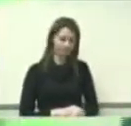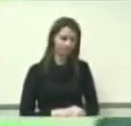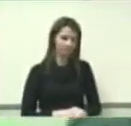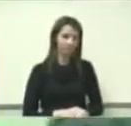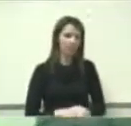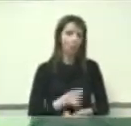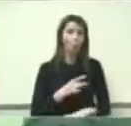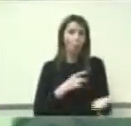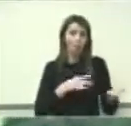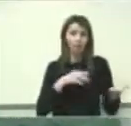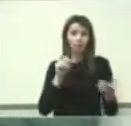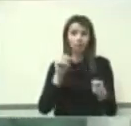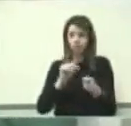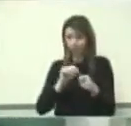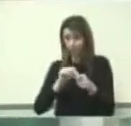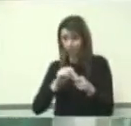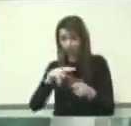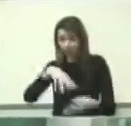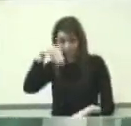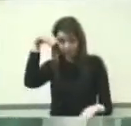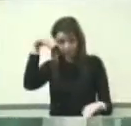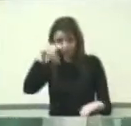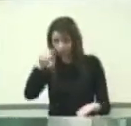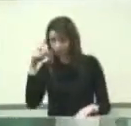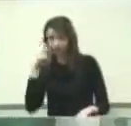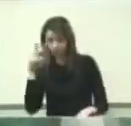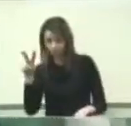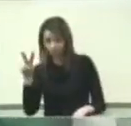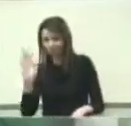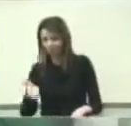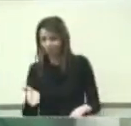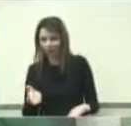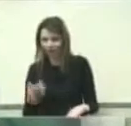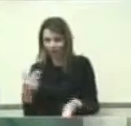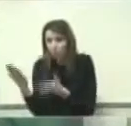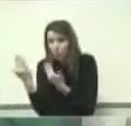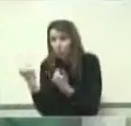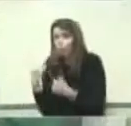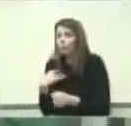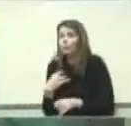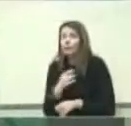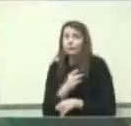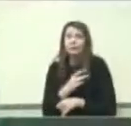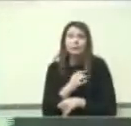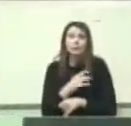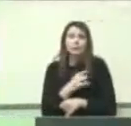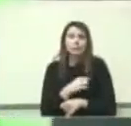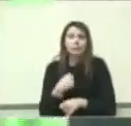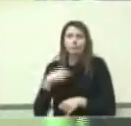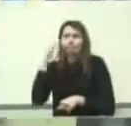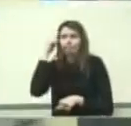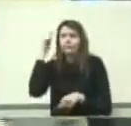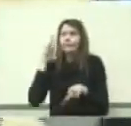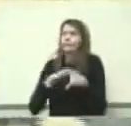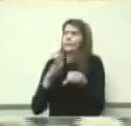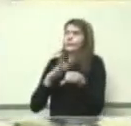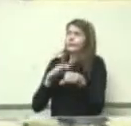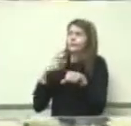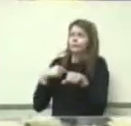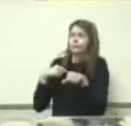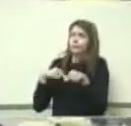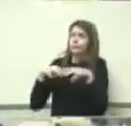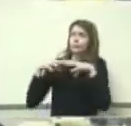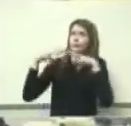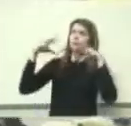o medo é que gera fantasma Você já viu isso Você como da adolescente tinha medo de alguma coisa e quanto mais você pensava naquilo mais gigante